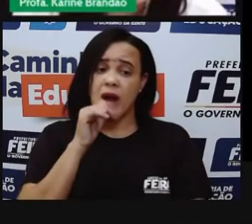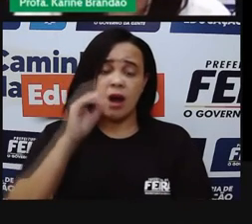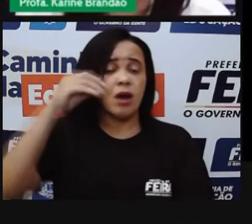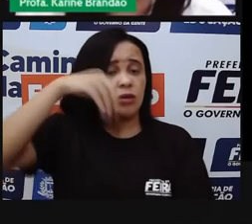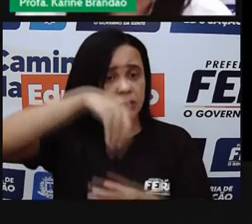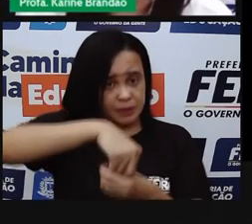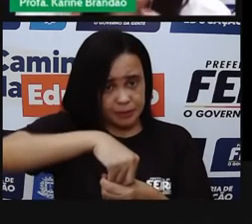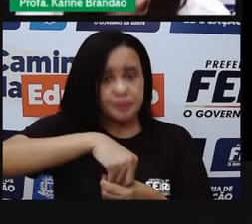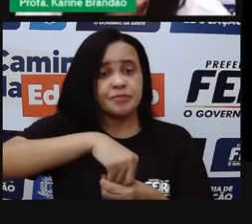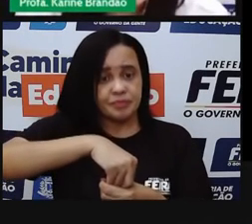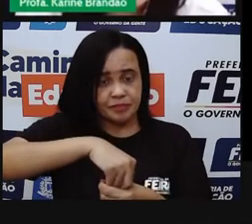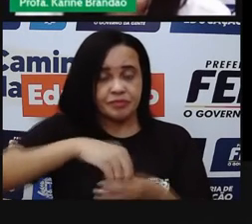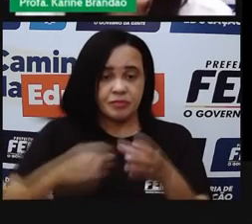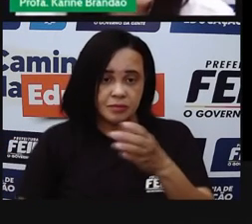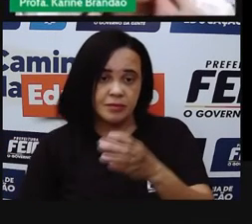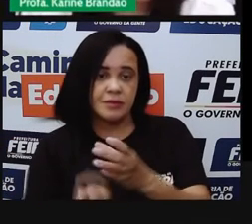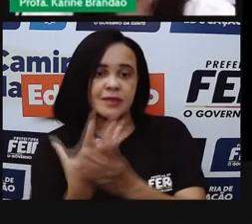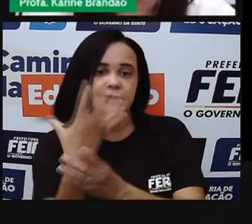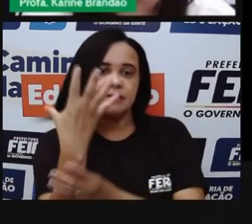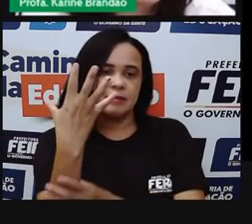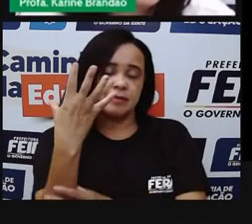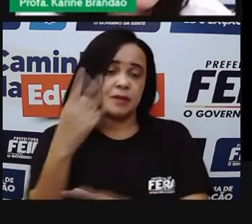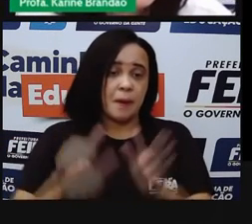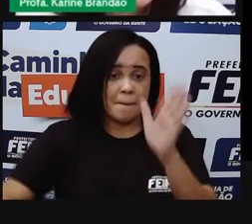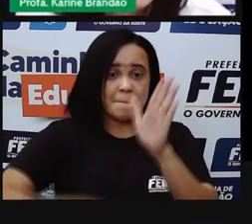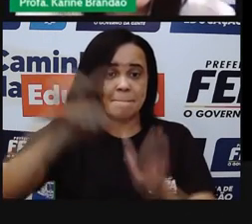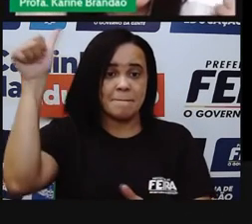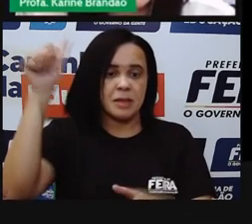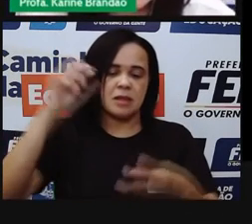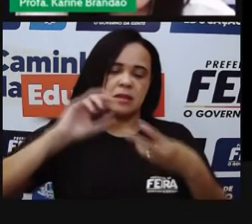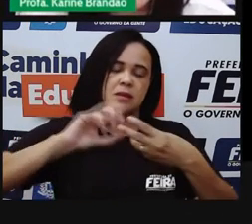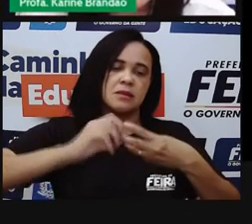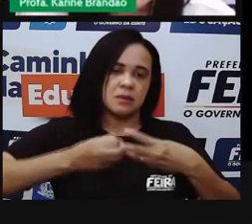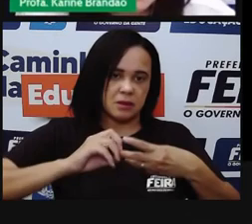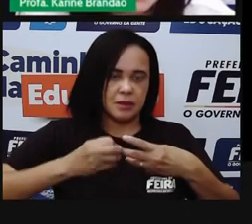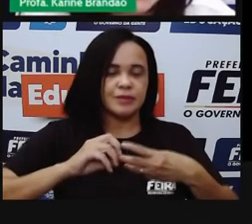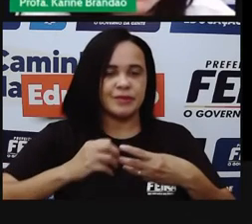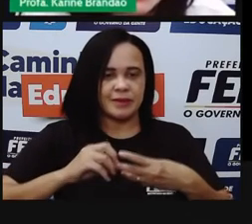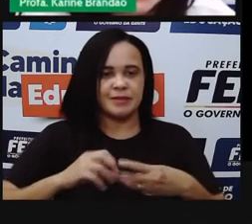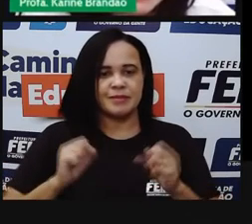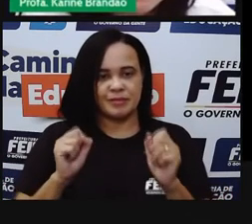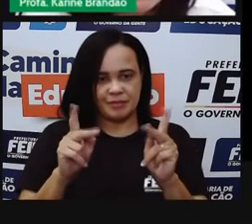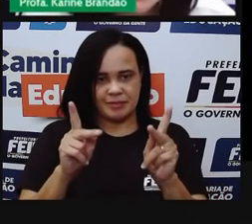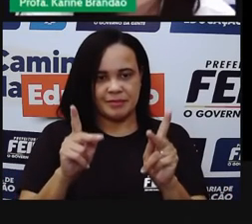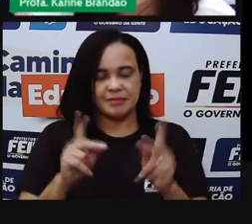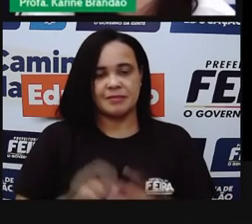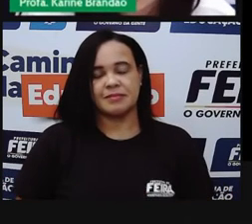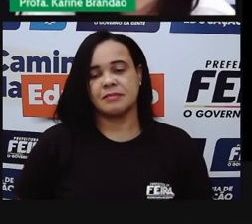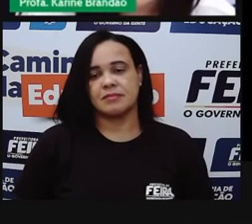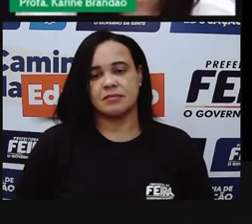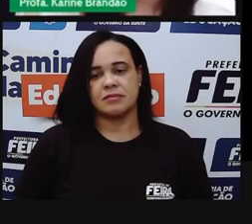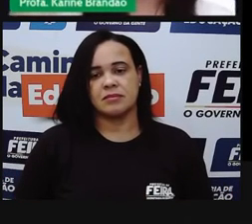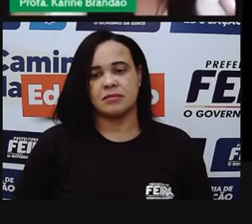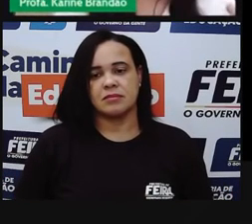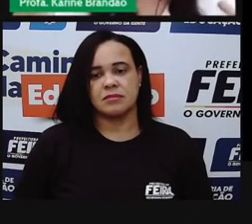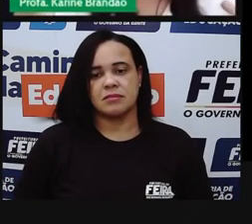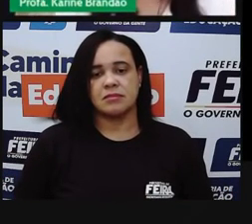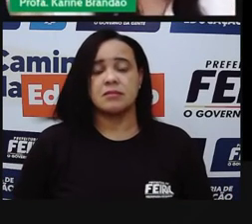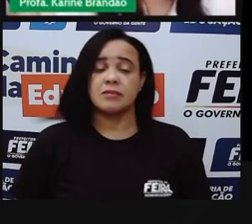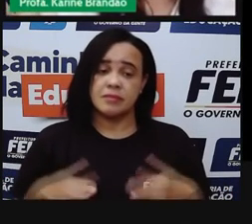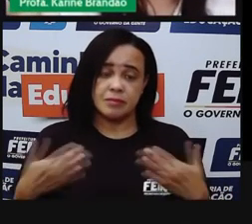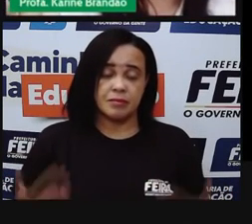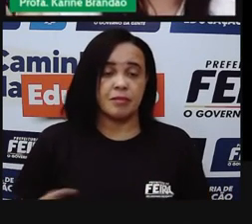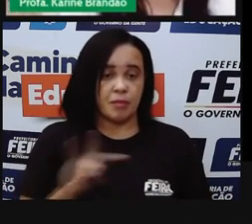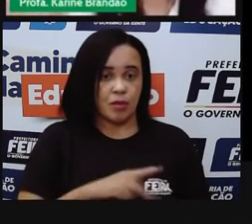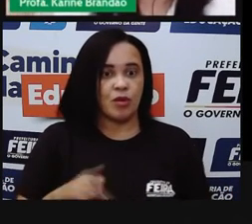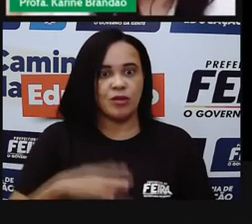forma a primeira célula que vai gerar um novo indivíduo. Tranquilo? Beleza até aqui? Pró, então eu já estou entendendo.